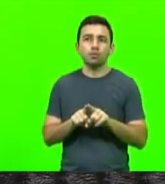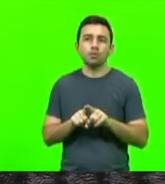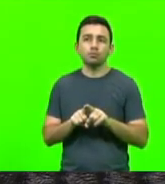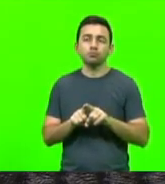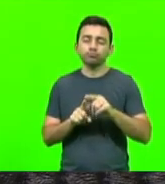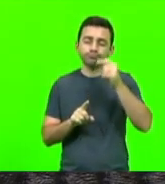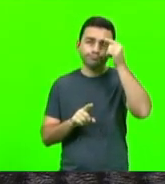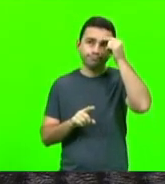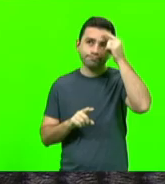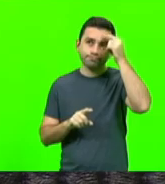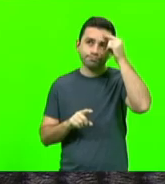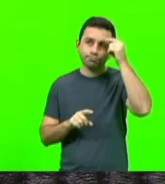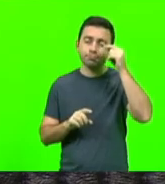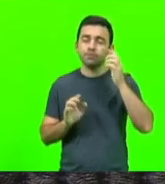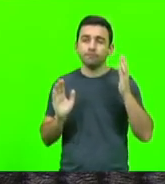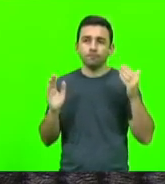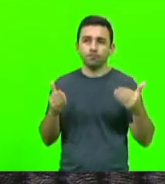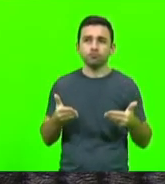verdade, mas mais nessa área